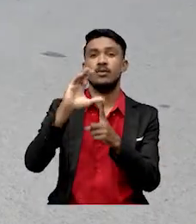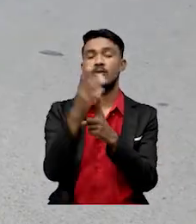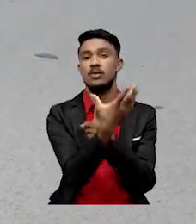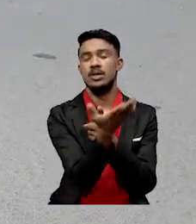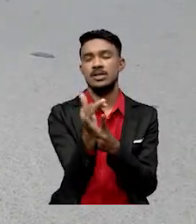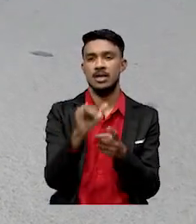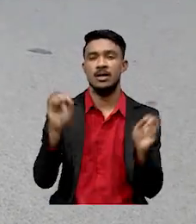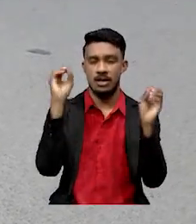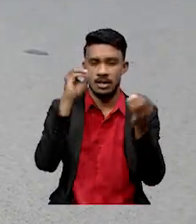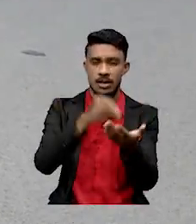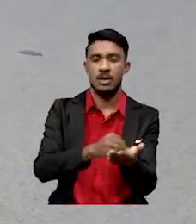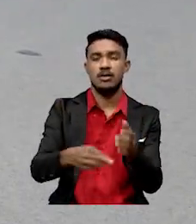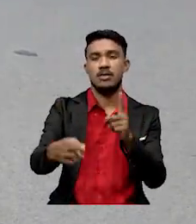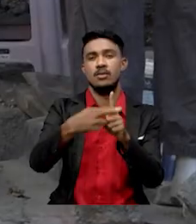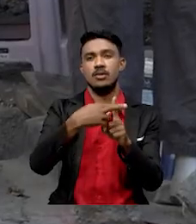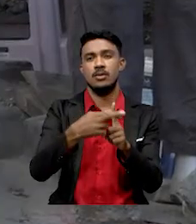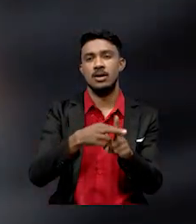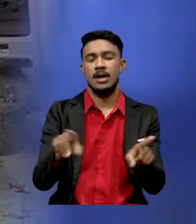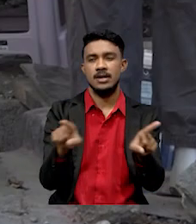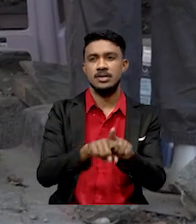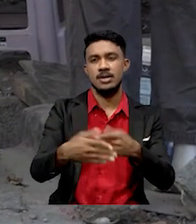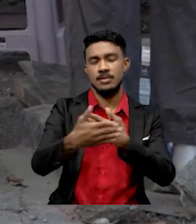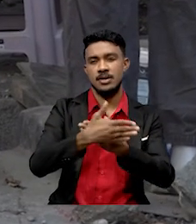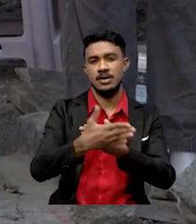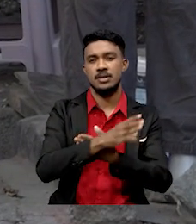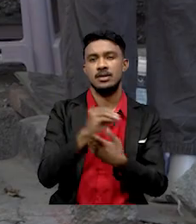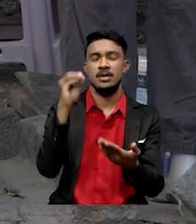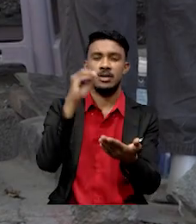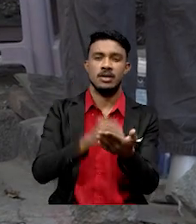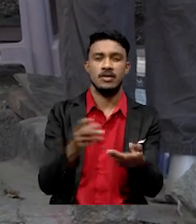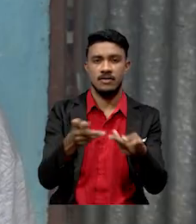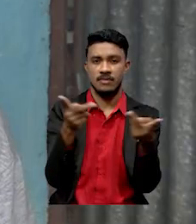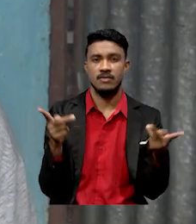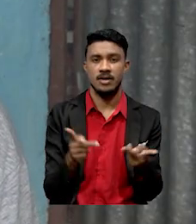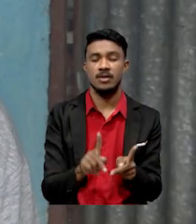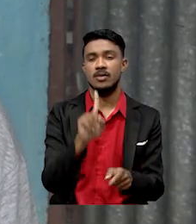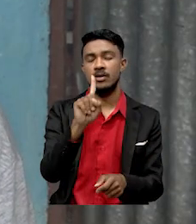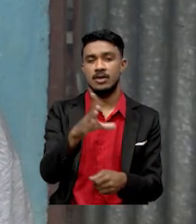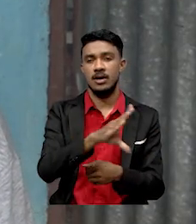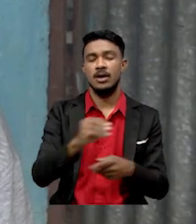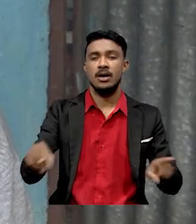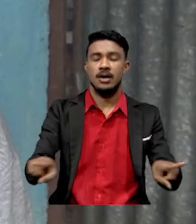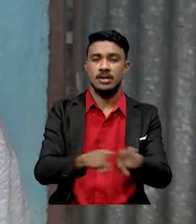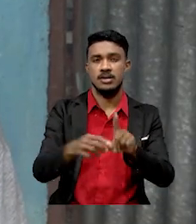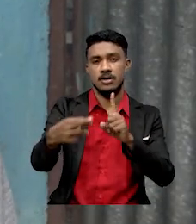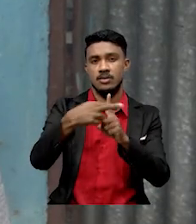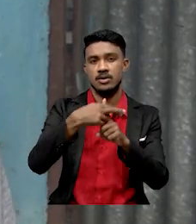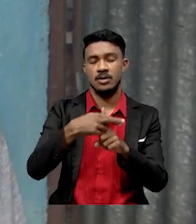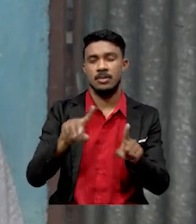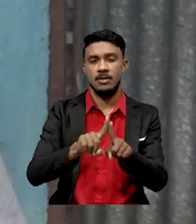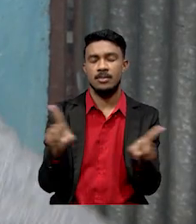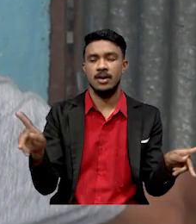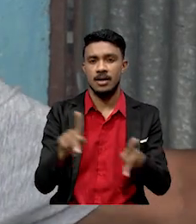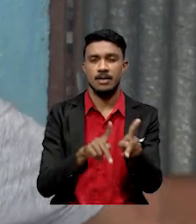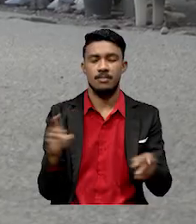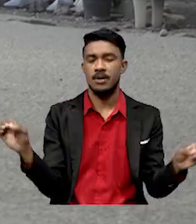tau rateoan hara ane sawituan nabane tau Fatin wanita hanya sakrus, hanya sarate wanita, mas los matenel los